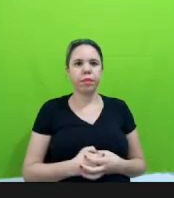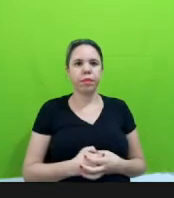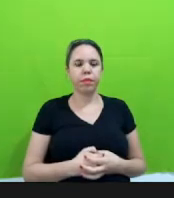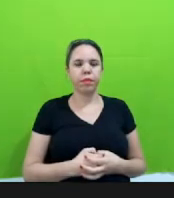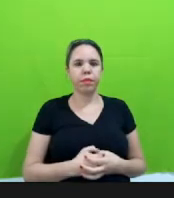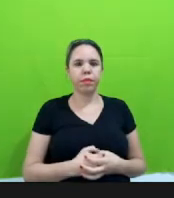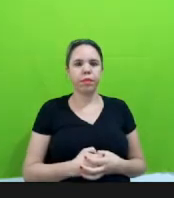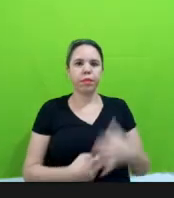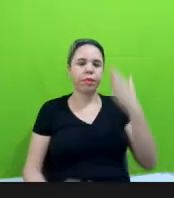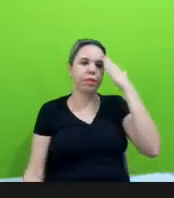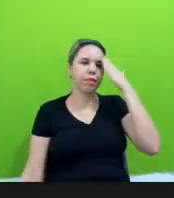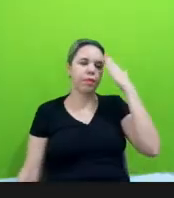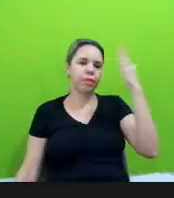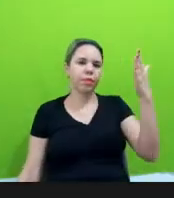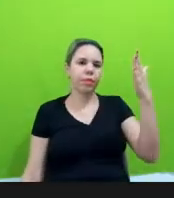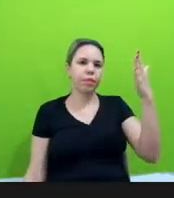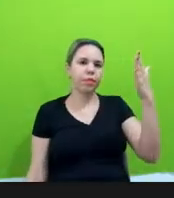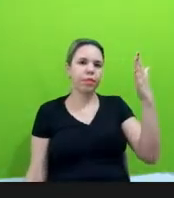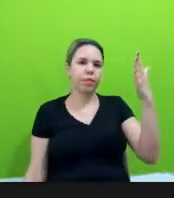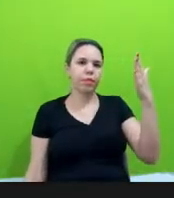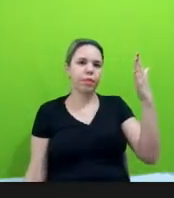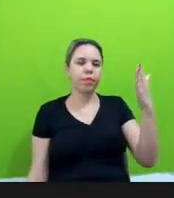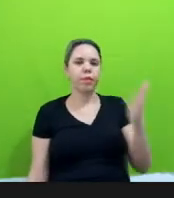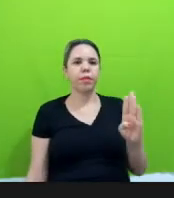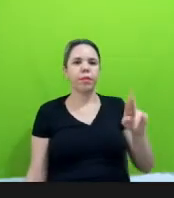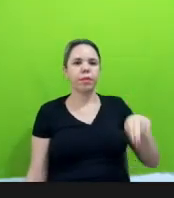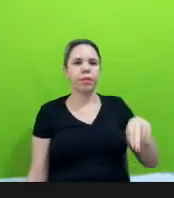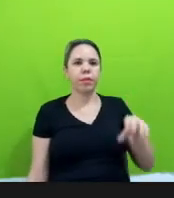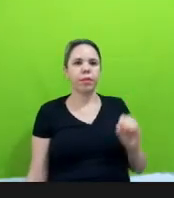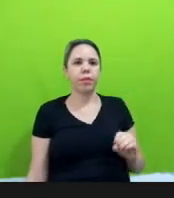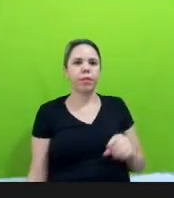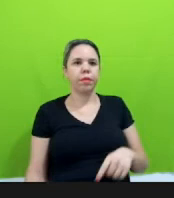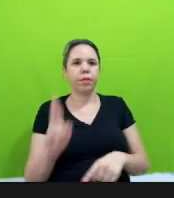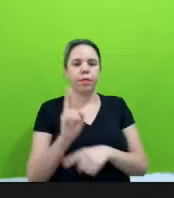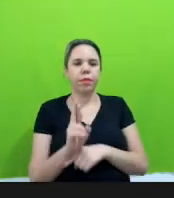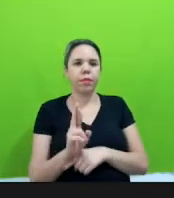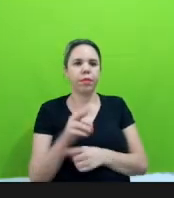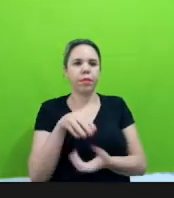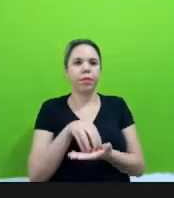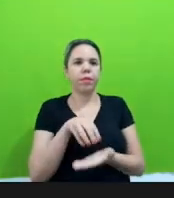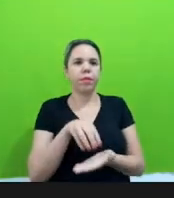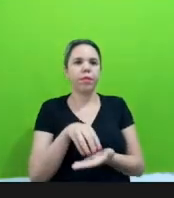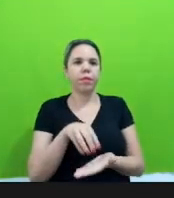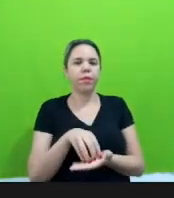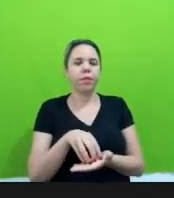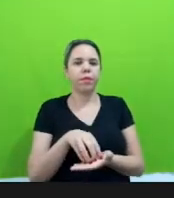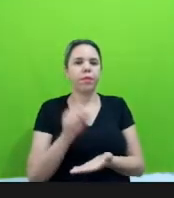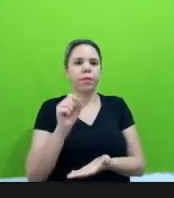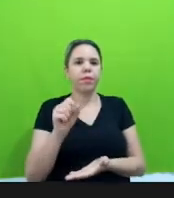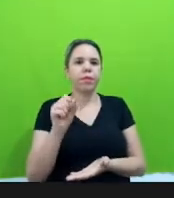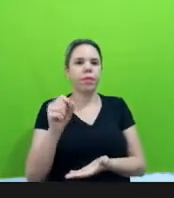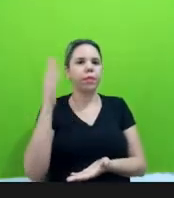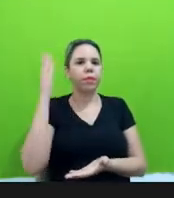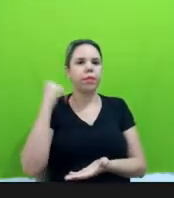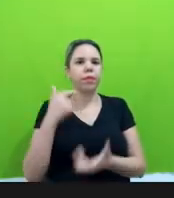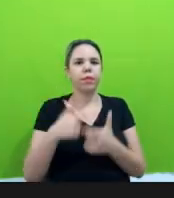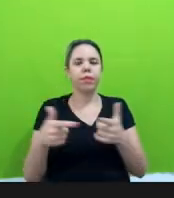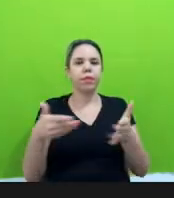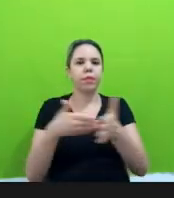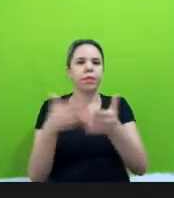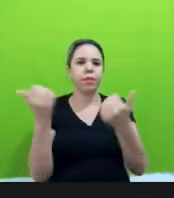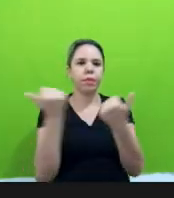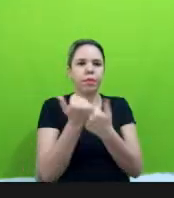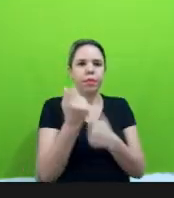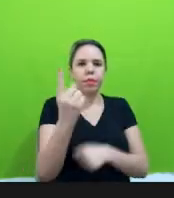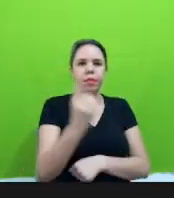Obrigada, Bruno. Bruno, que está aqui, representando a Fiquem Sabendo, substituindo a Maria Vitória, que teve algum problema e não conseguiu comparecer,